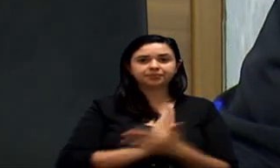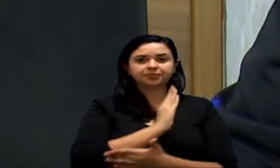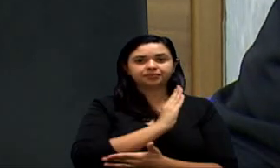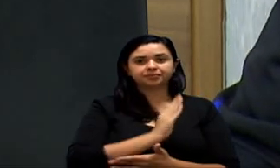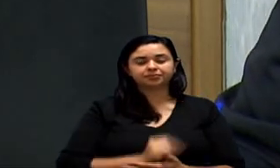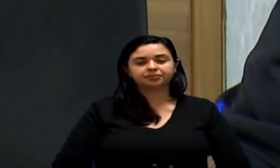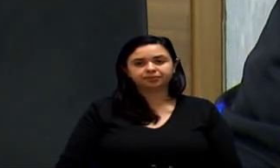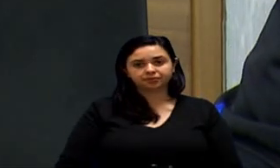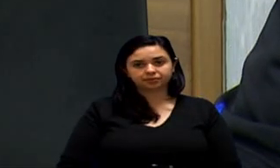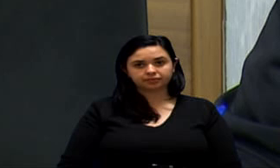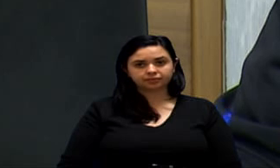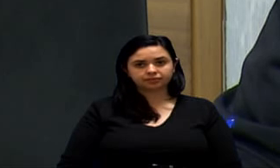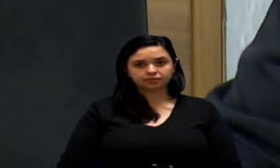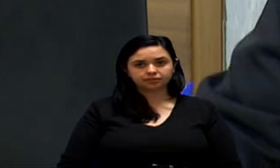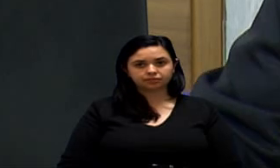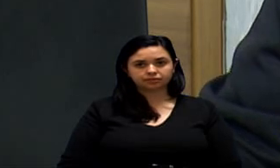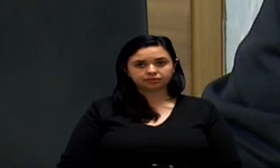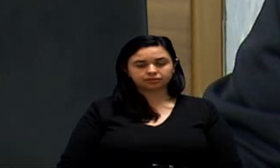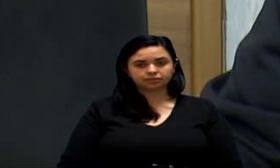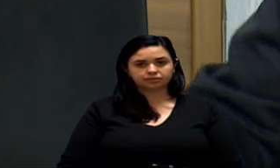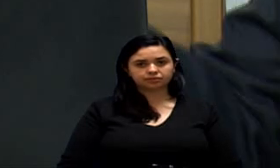aprovado.